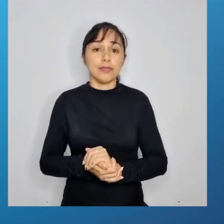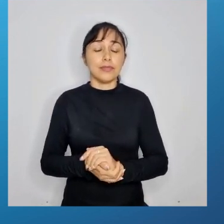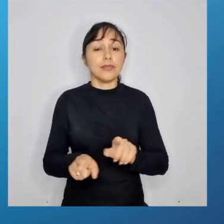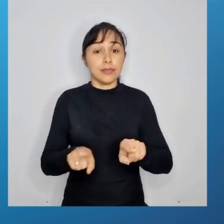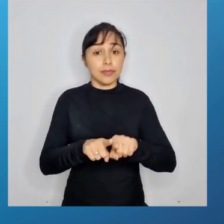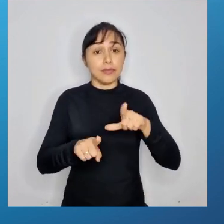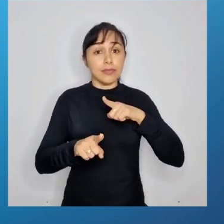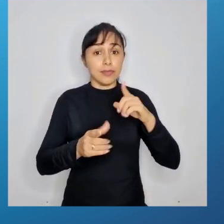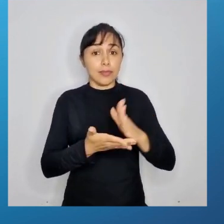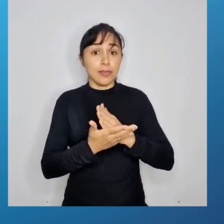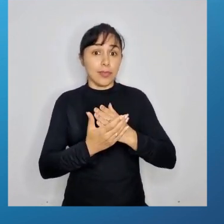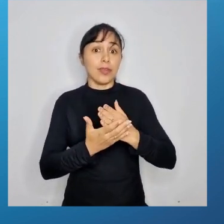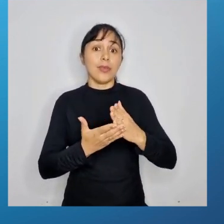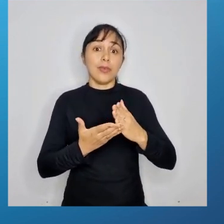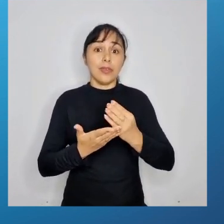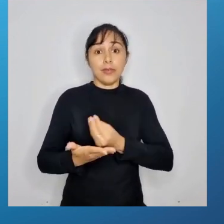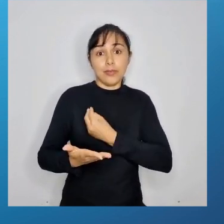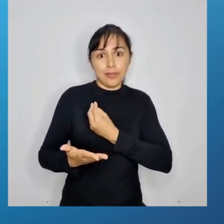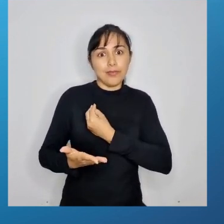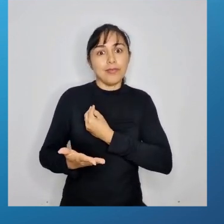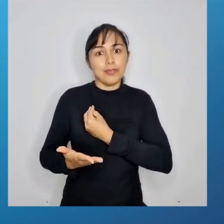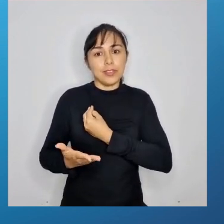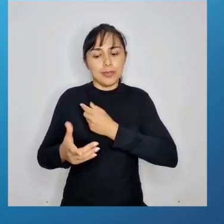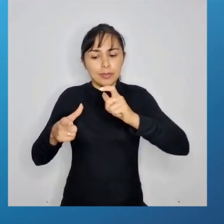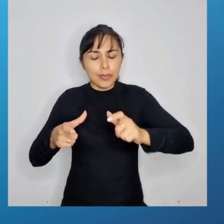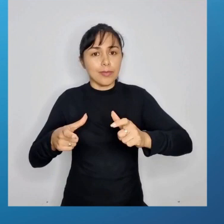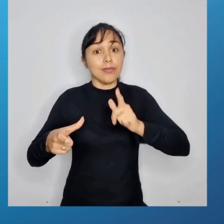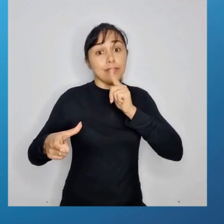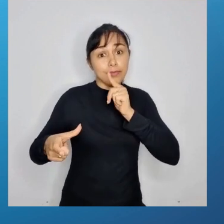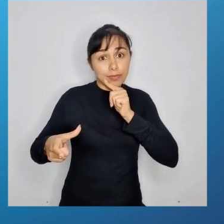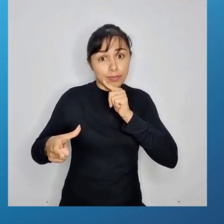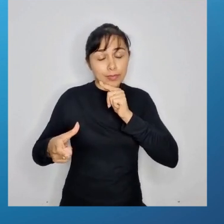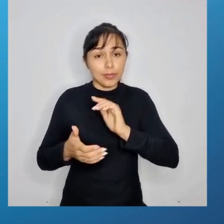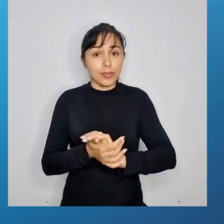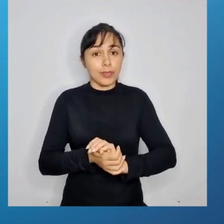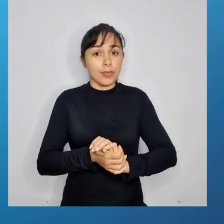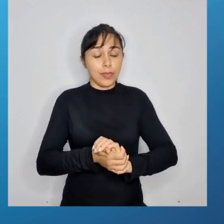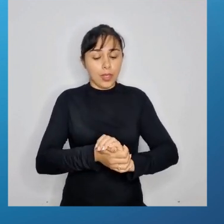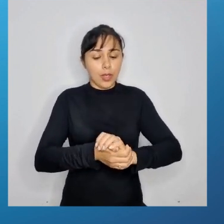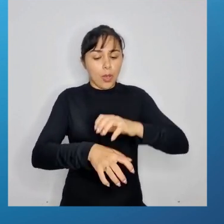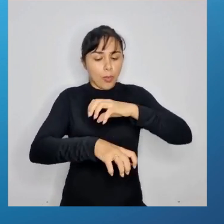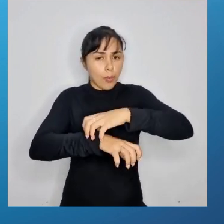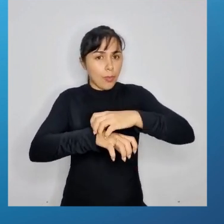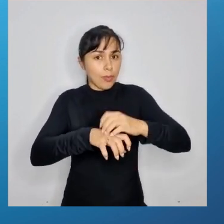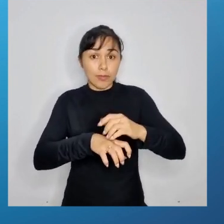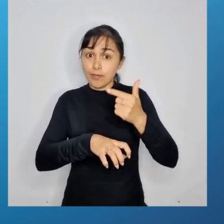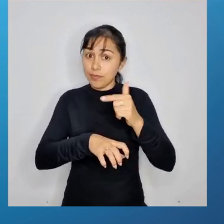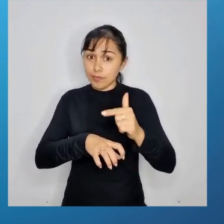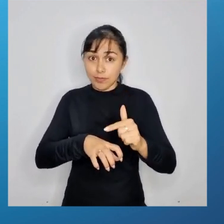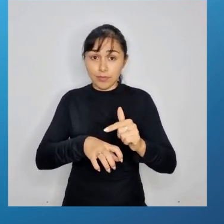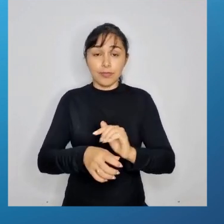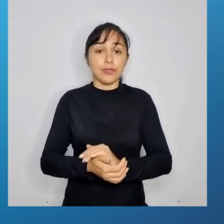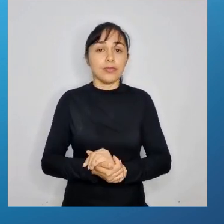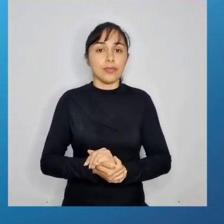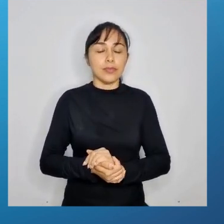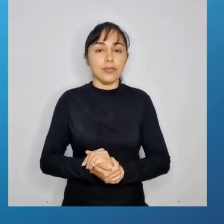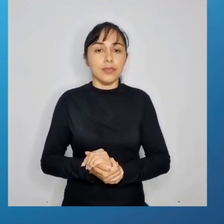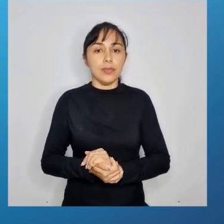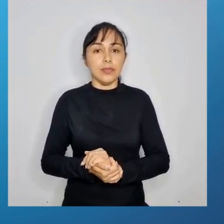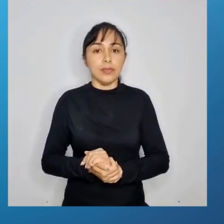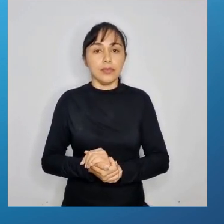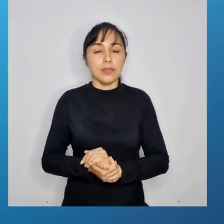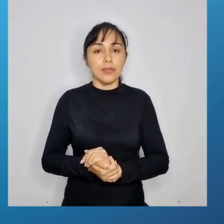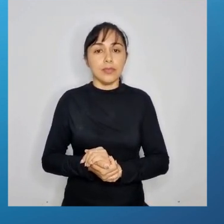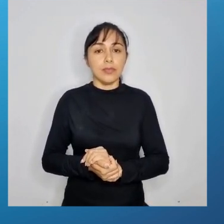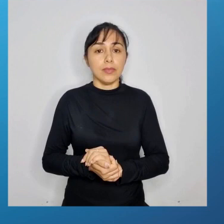muito próximos à água, hábitos aquáticos, não possuem escamas, não possuem unhas, e a